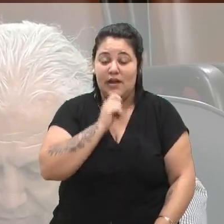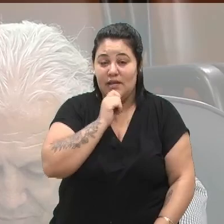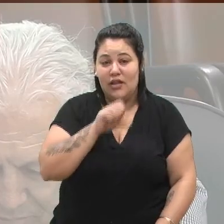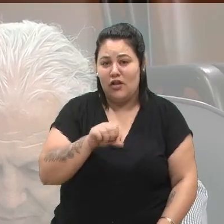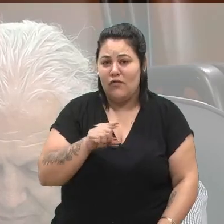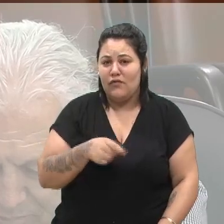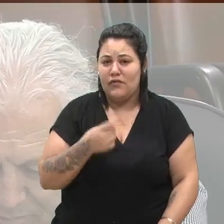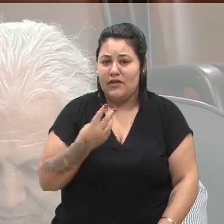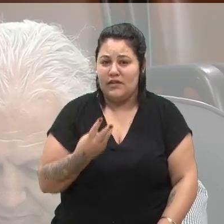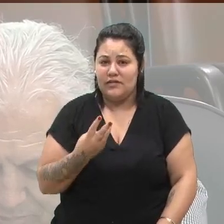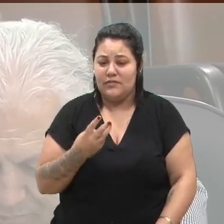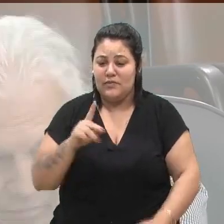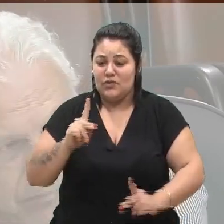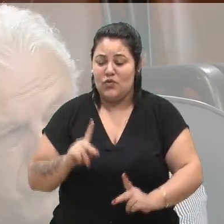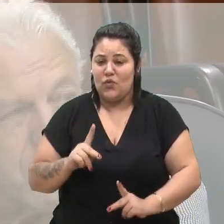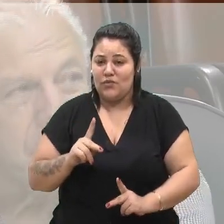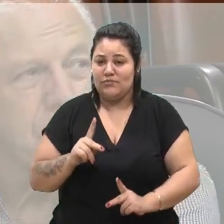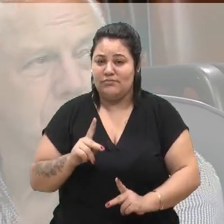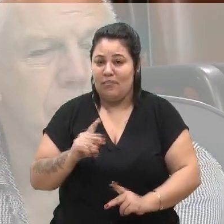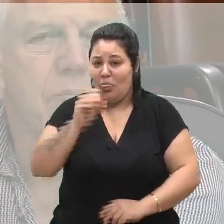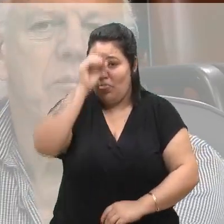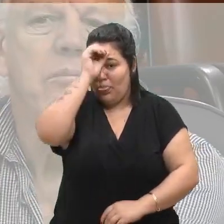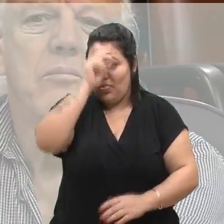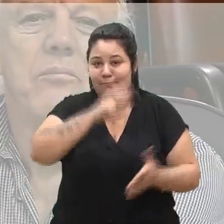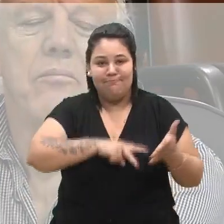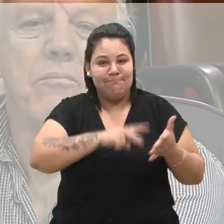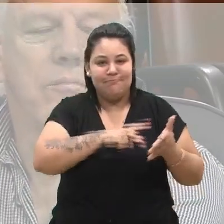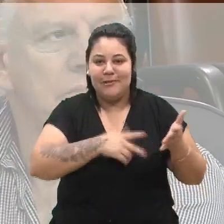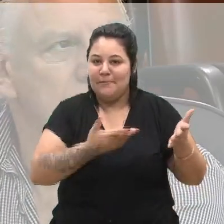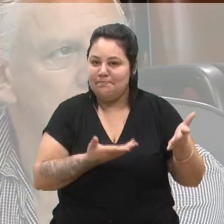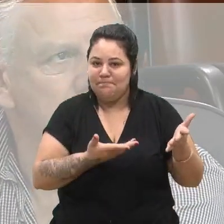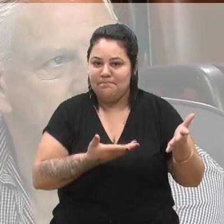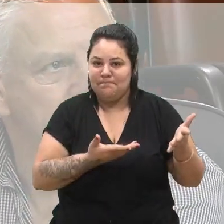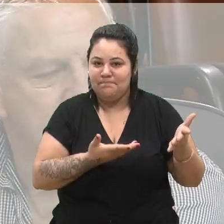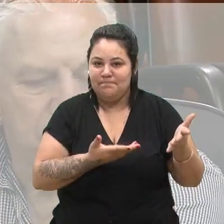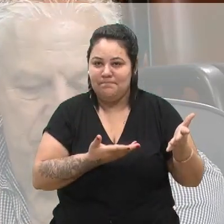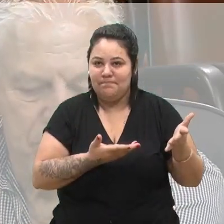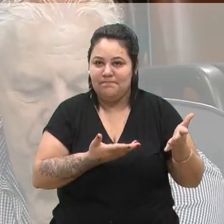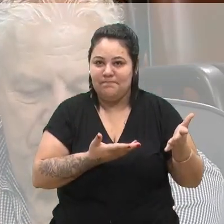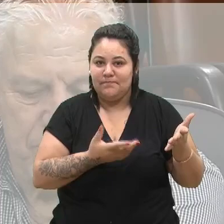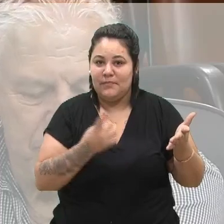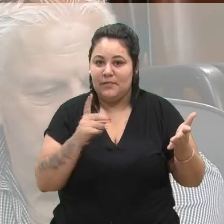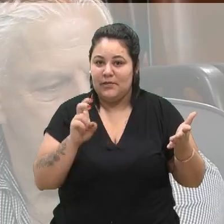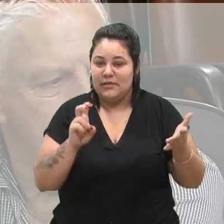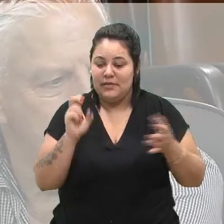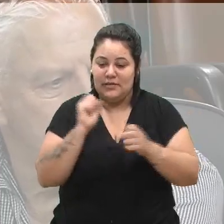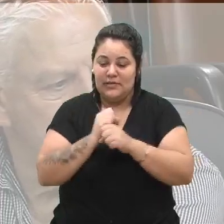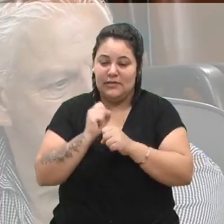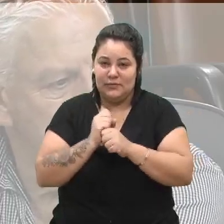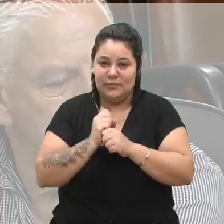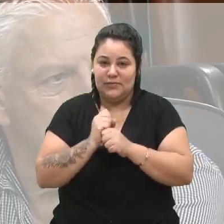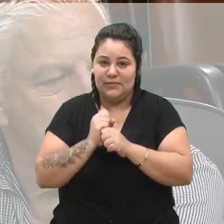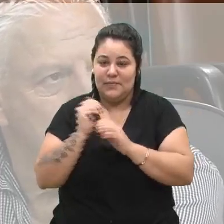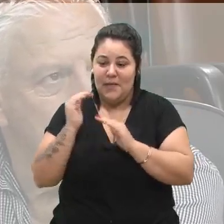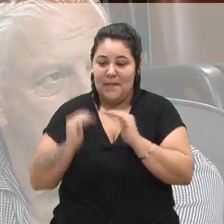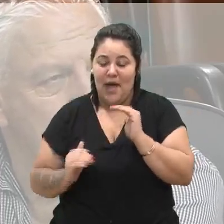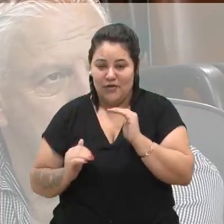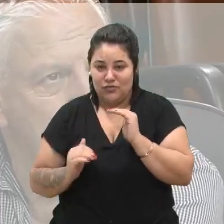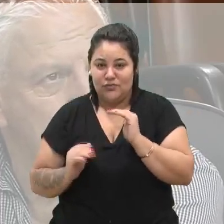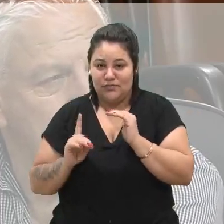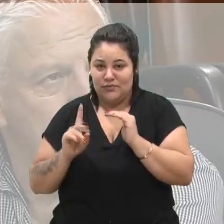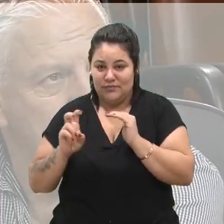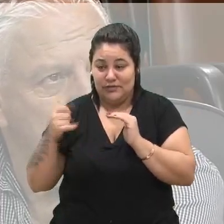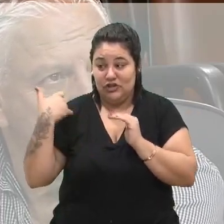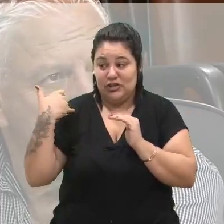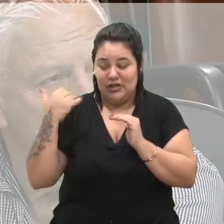milhões de analfabetos. 15 anos acima. Vamos de 15 anos para baixo até o primeiro ano, que deveriam de estar